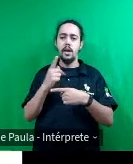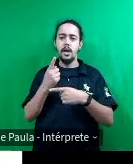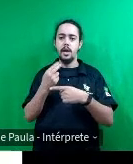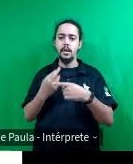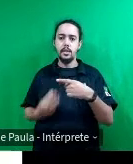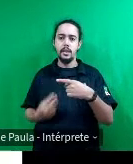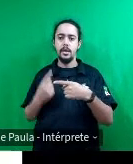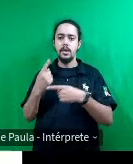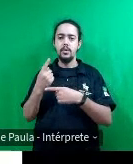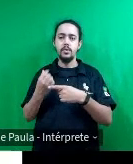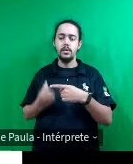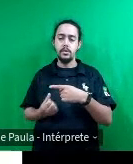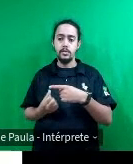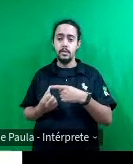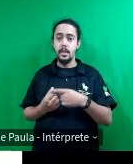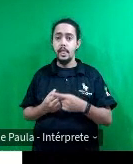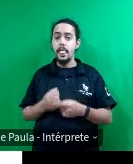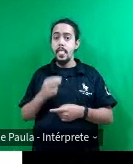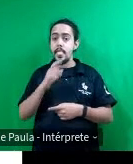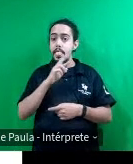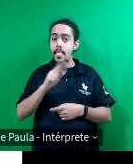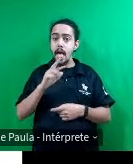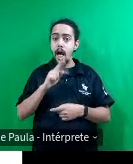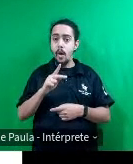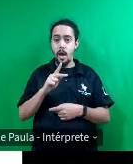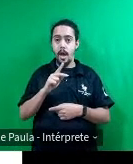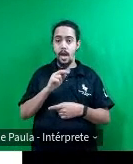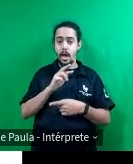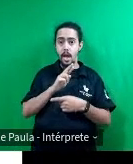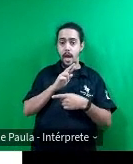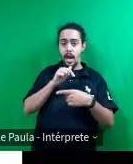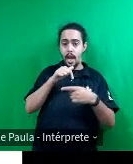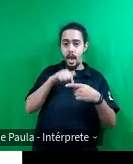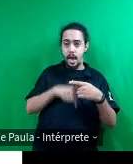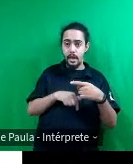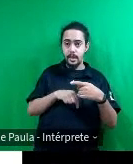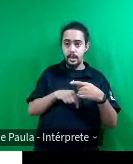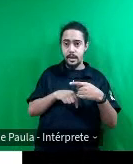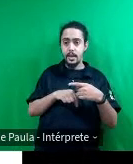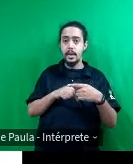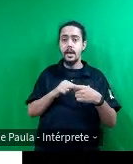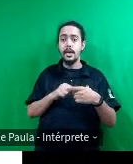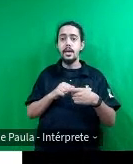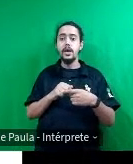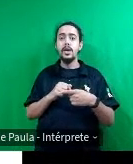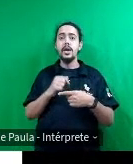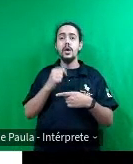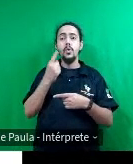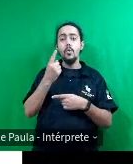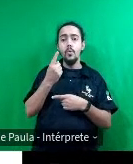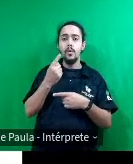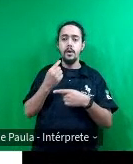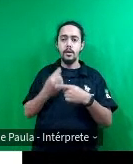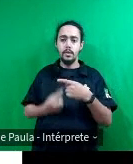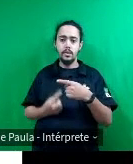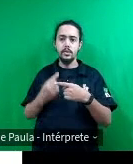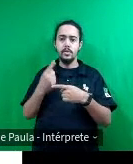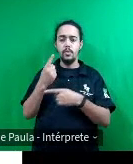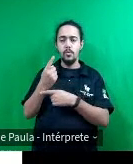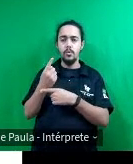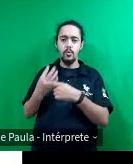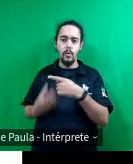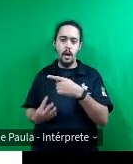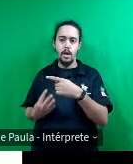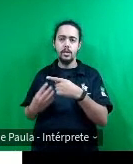REC não é o REC, hein? É o inverso do REC, 1 sobre REC. Vai ser 1, o R1 vale 6, o R2 vale 4 e